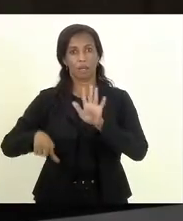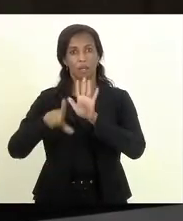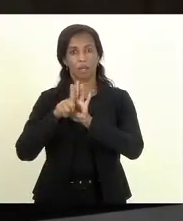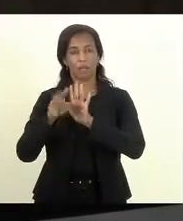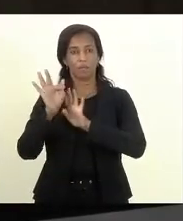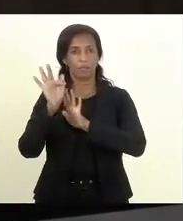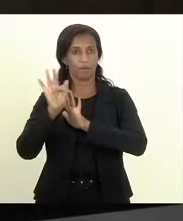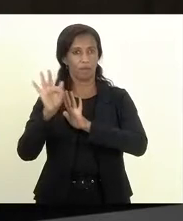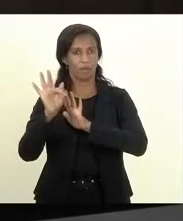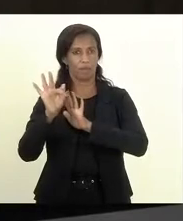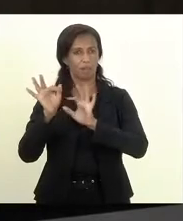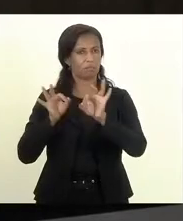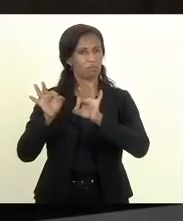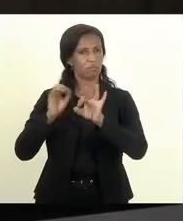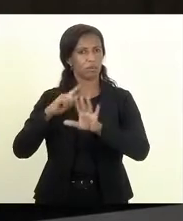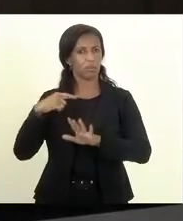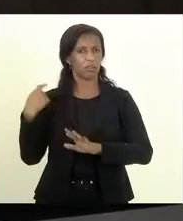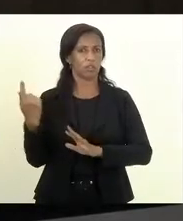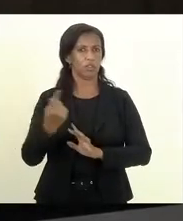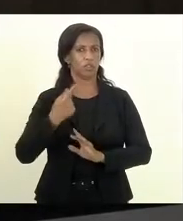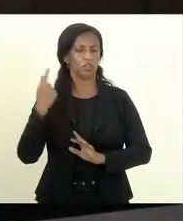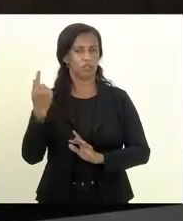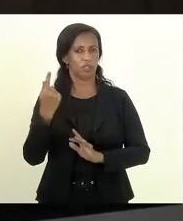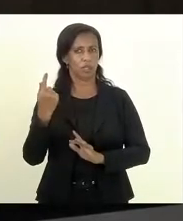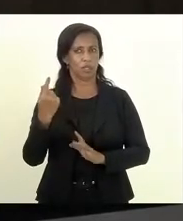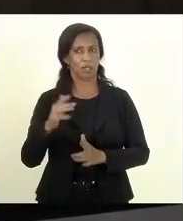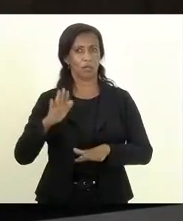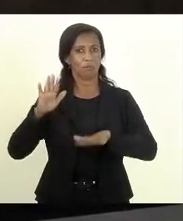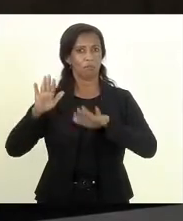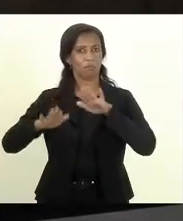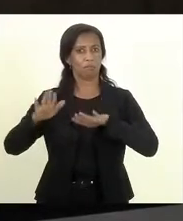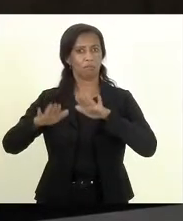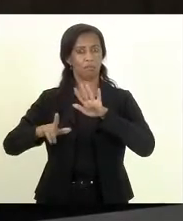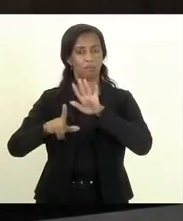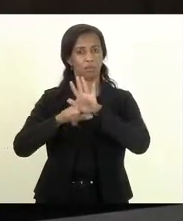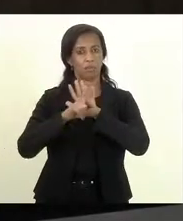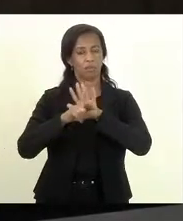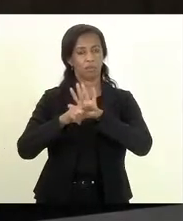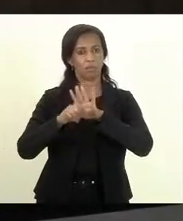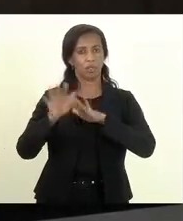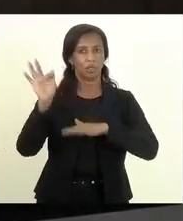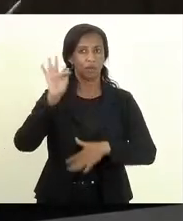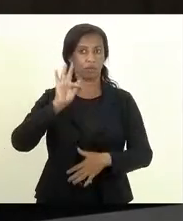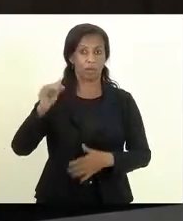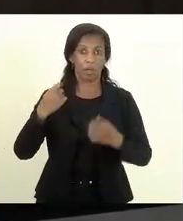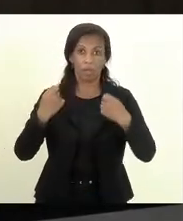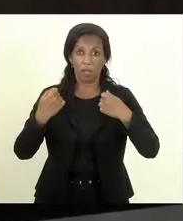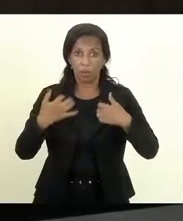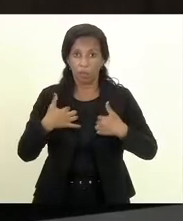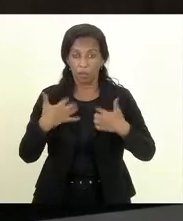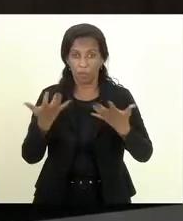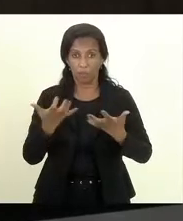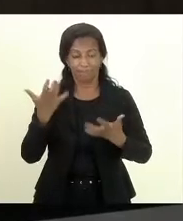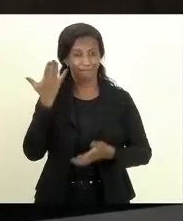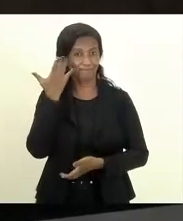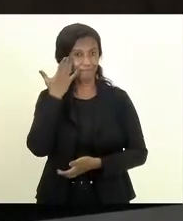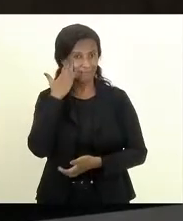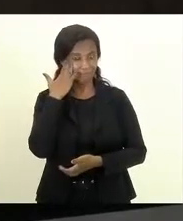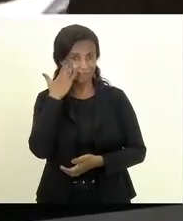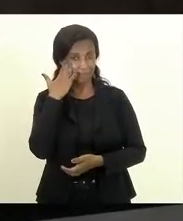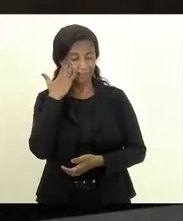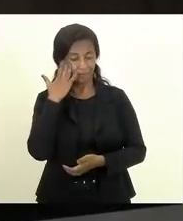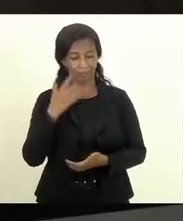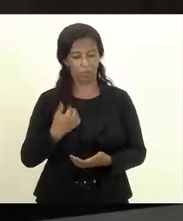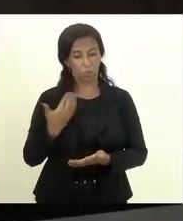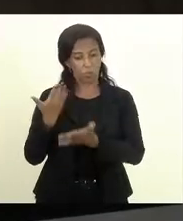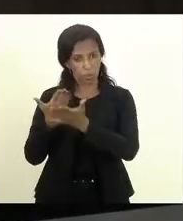sobre normas gerais, suspende a eficácia de lei estadual no que for contrário. Eu ainda prefiro entender, eu ainda entendi no estudo